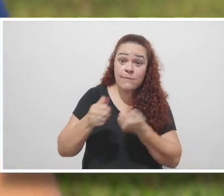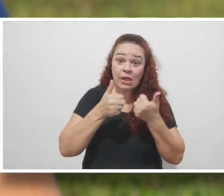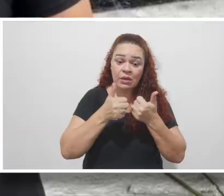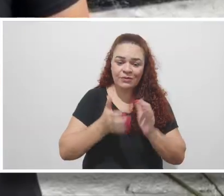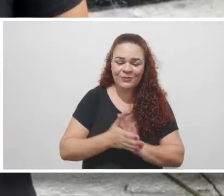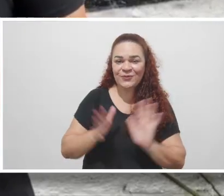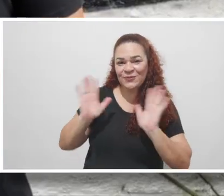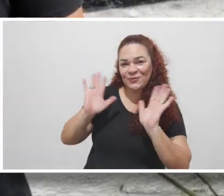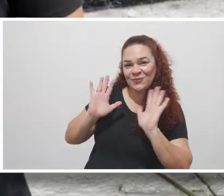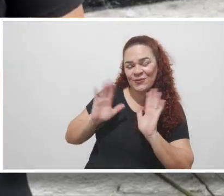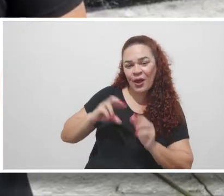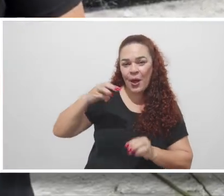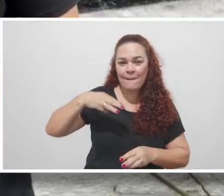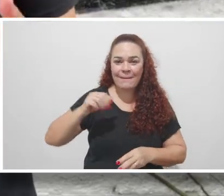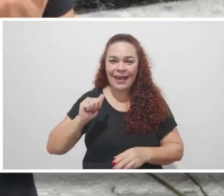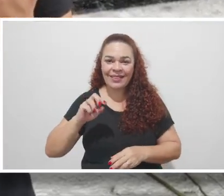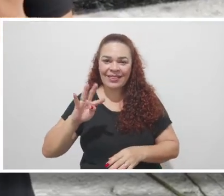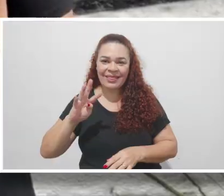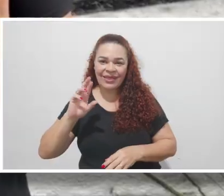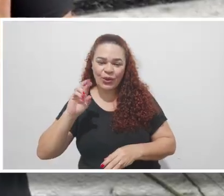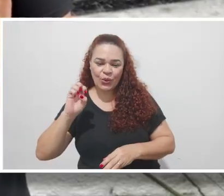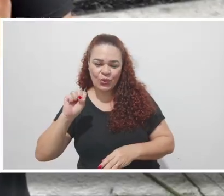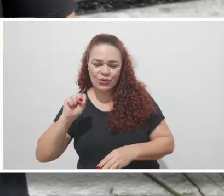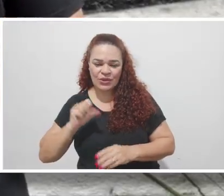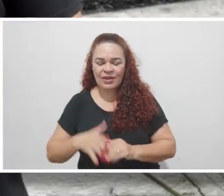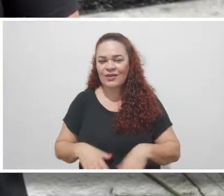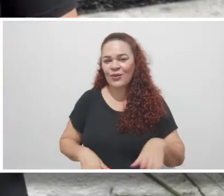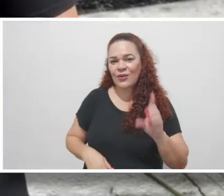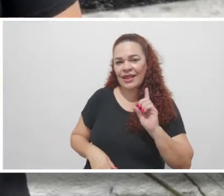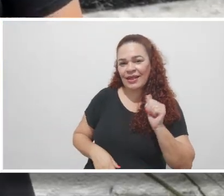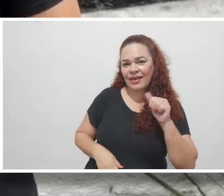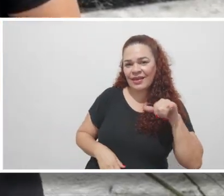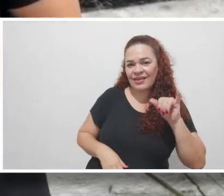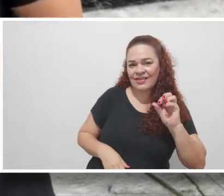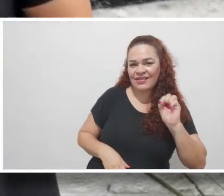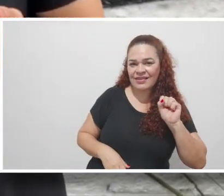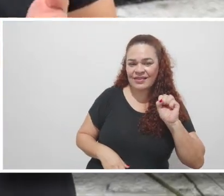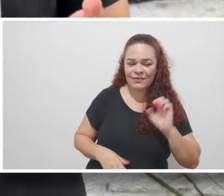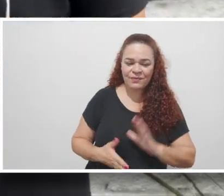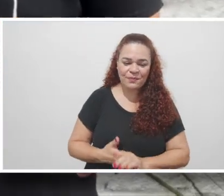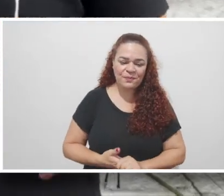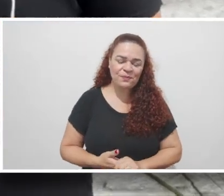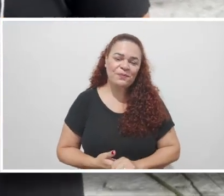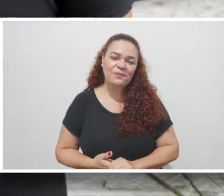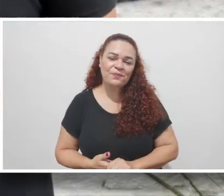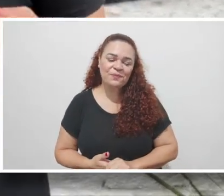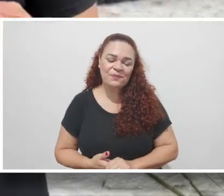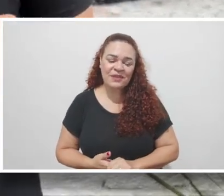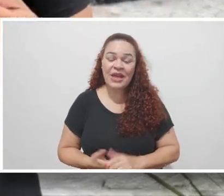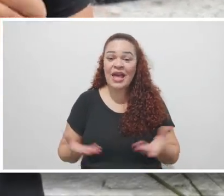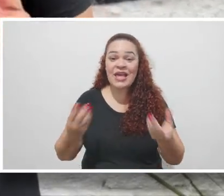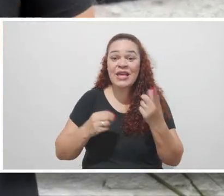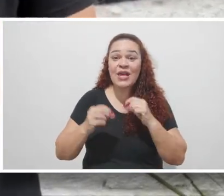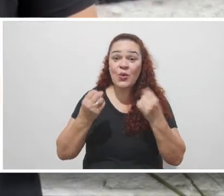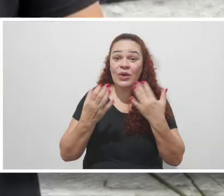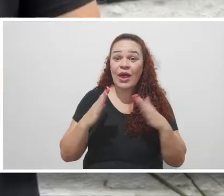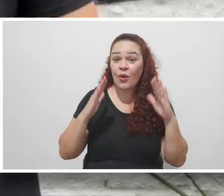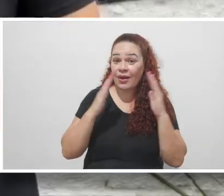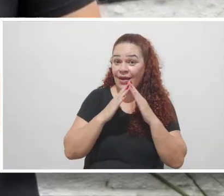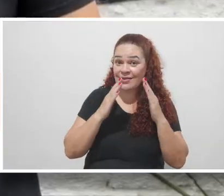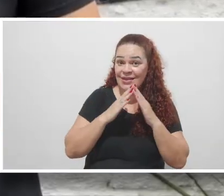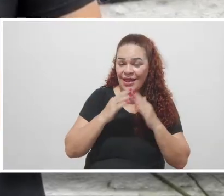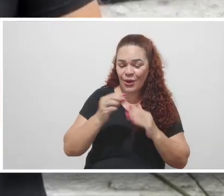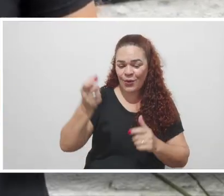aí. Opa galera, tudo bem? Eu me chamo Matheus Martins. Eu sou a Deise Cristina. E nós estamos aqui para apresentar para vocês a programação de dezembro do